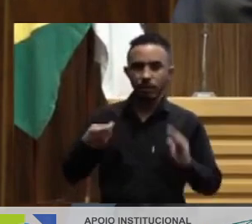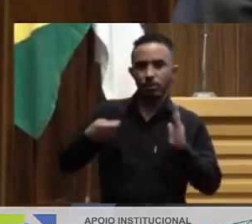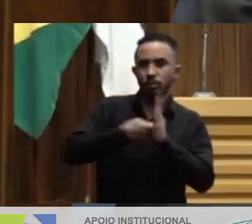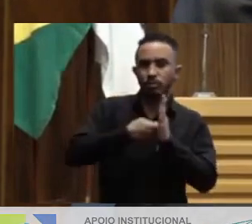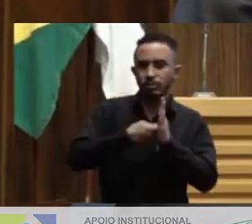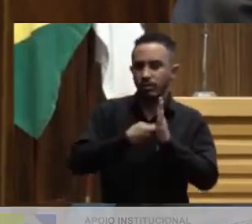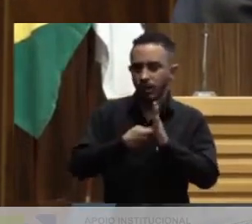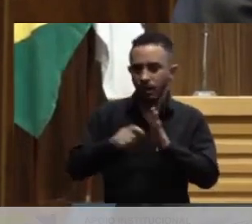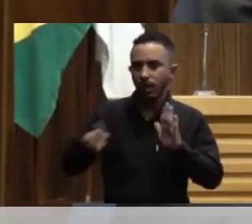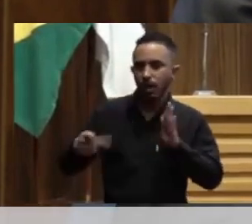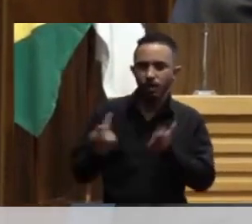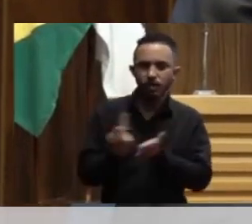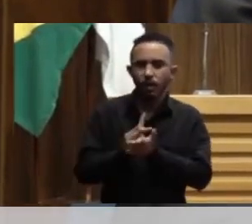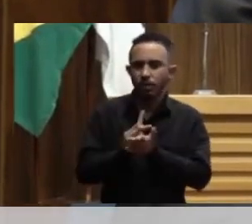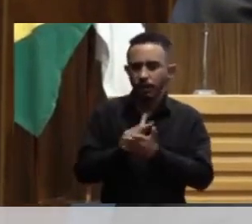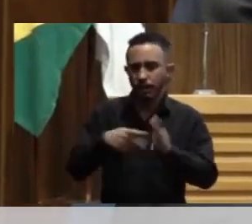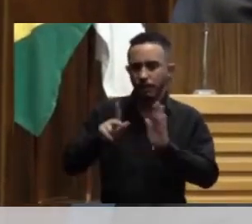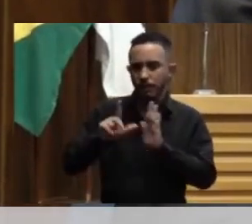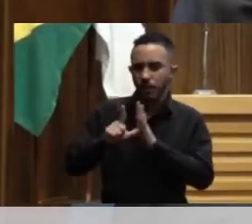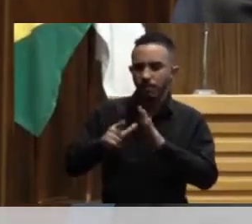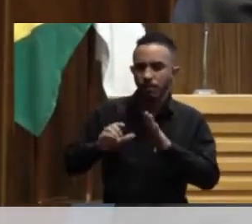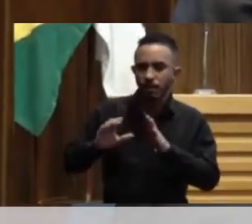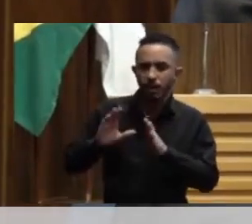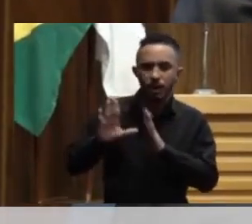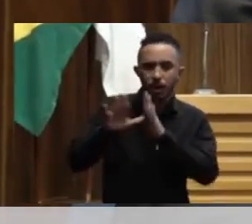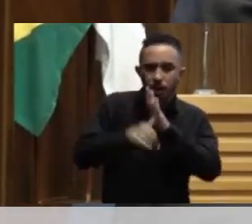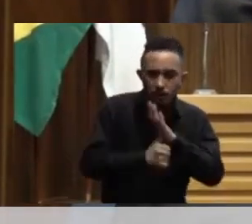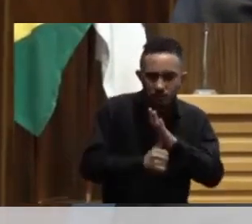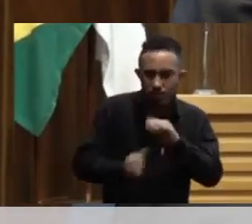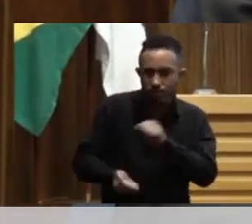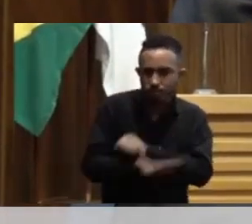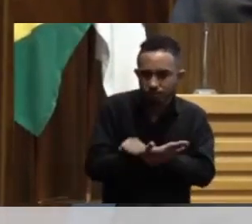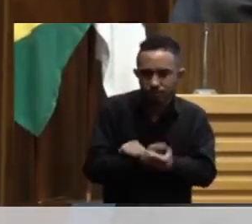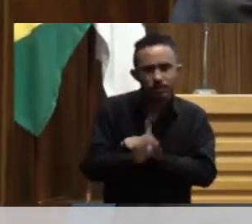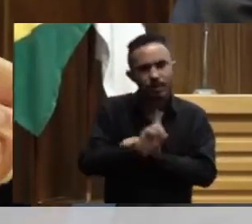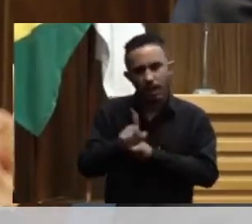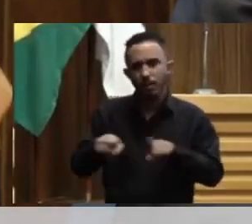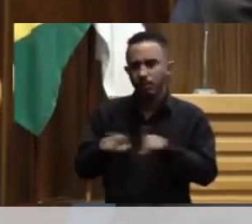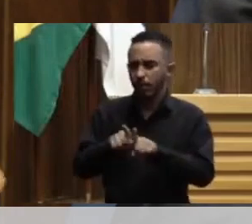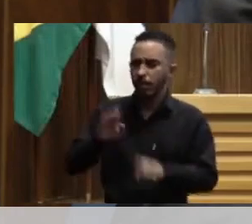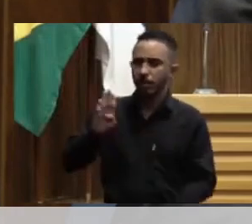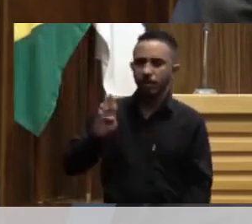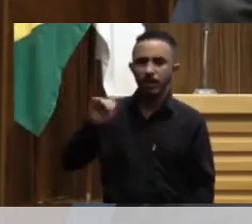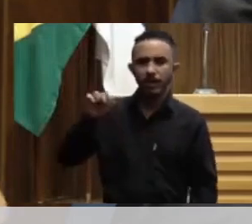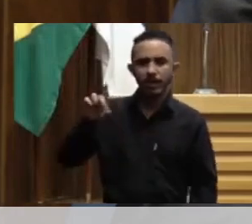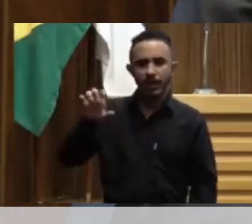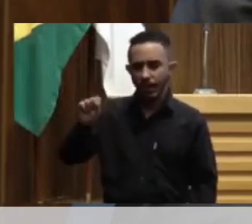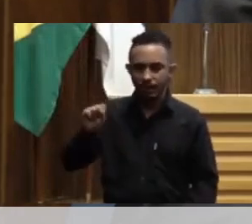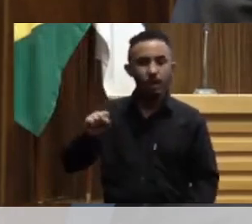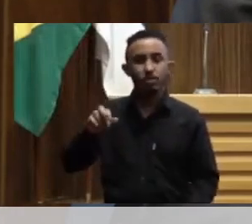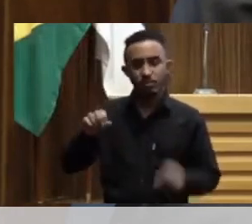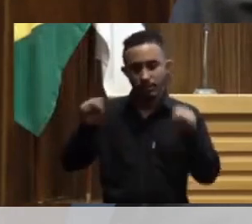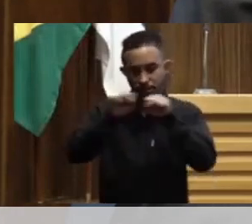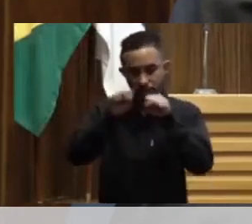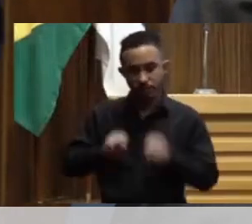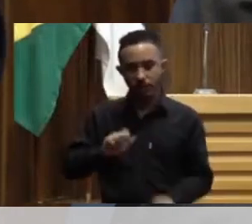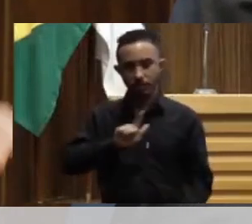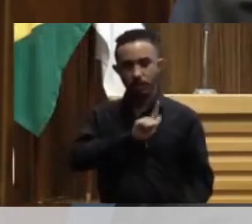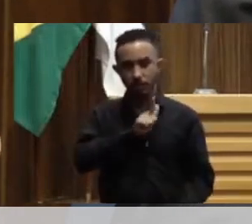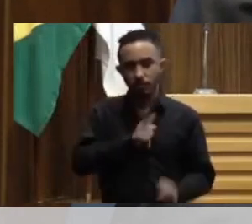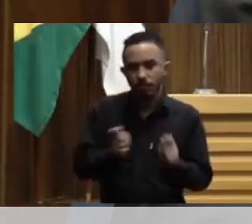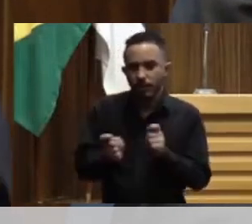corrupção. Nunca teve. Nenhuma dessas delações falava do BNDES, não tem como falar. O sistema de governança é muito eficiente